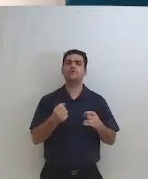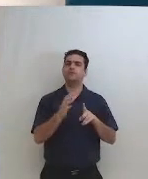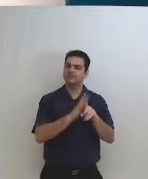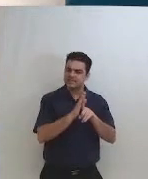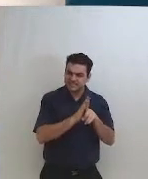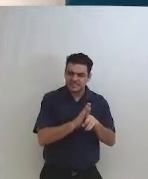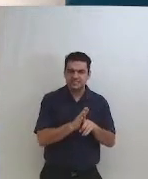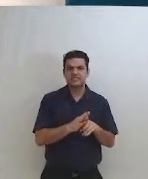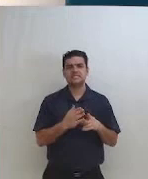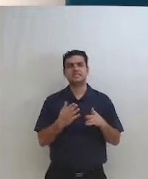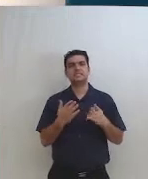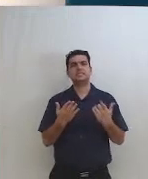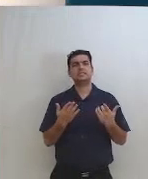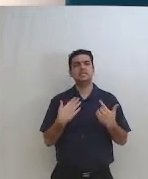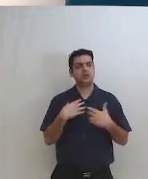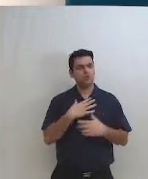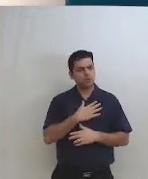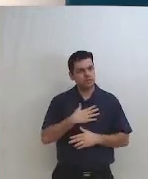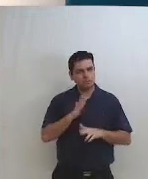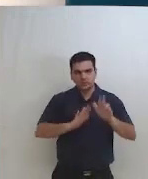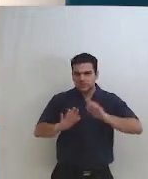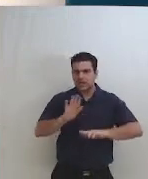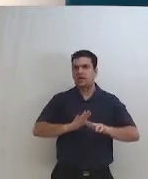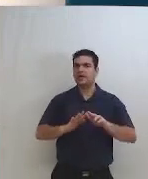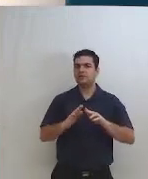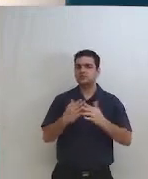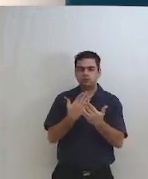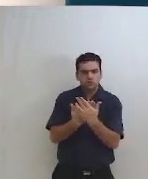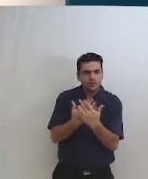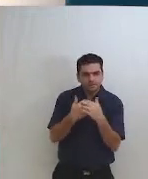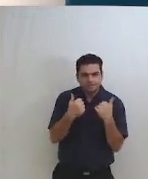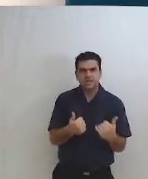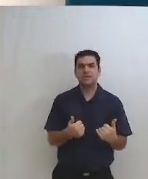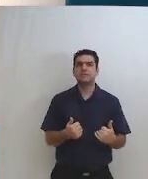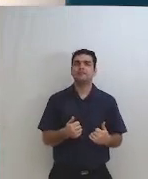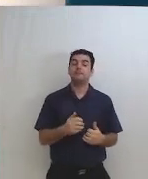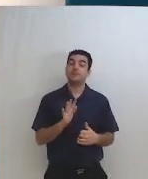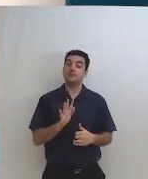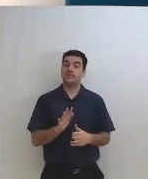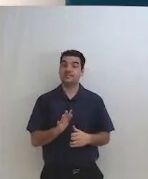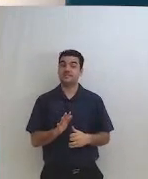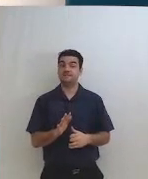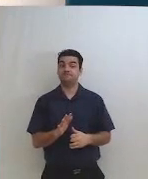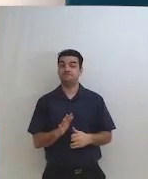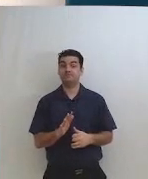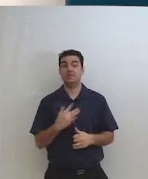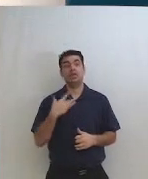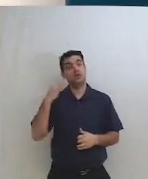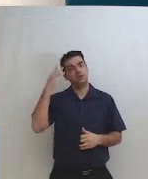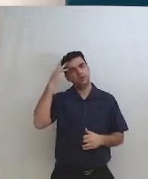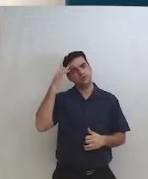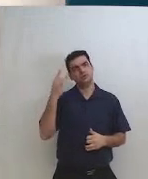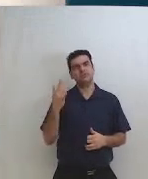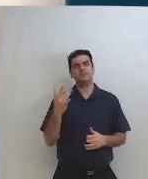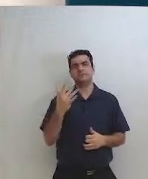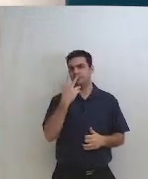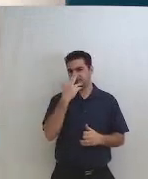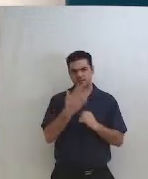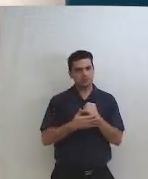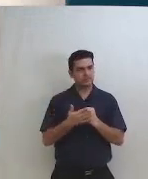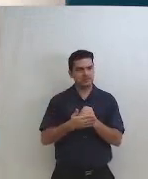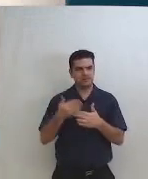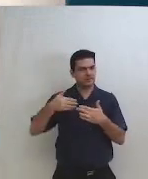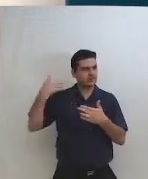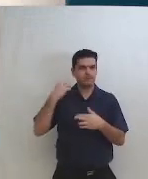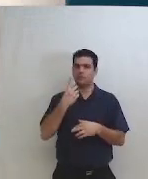com bastante cuidado todos os processos desse tipo, não me parece que seja o caso de aplicação do precedente. Então, aqui,